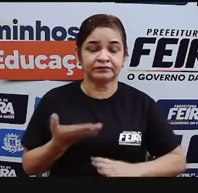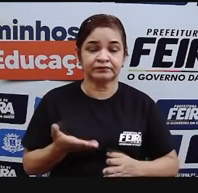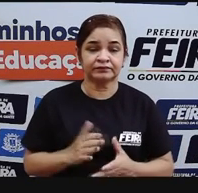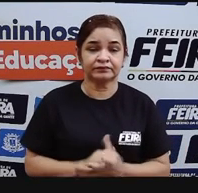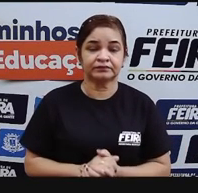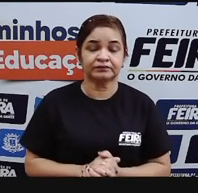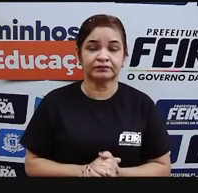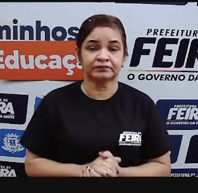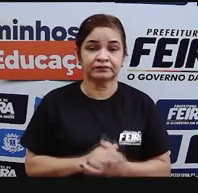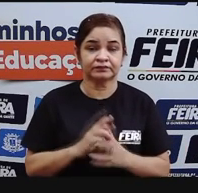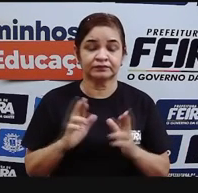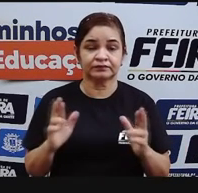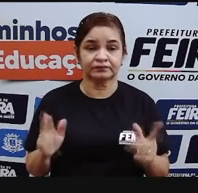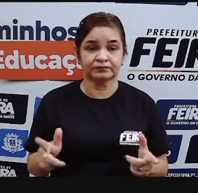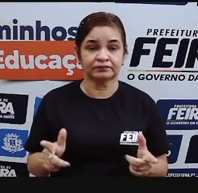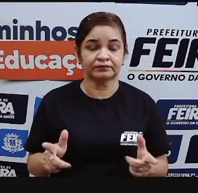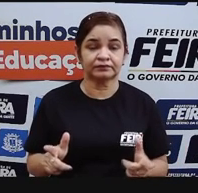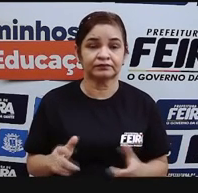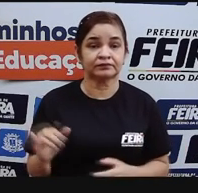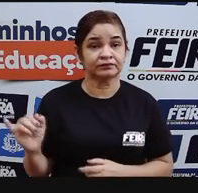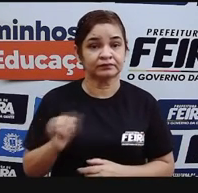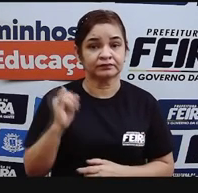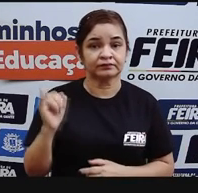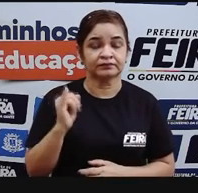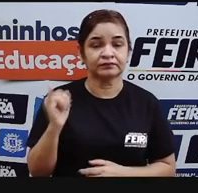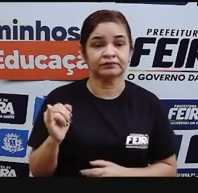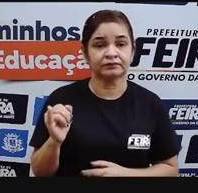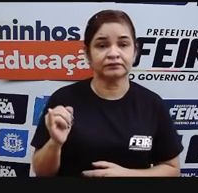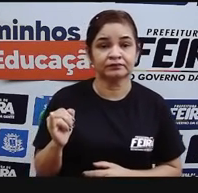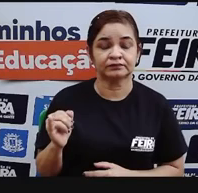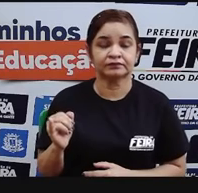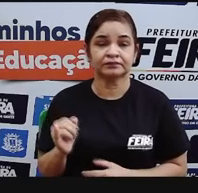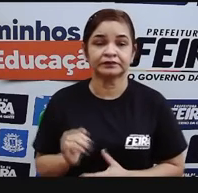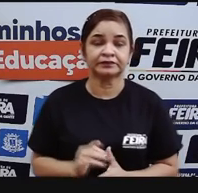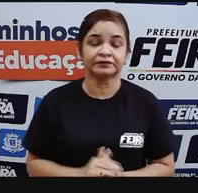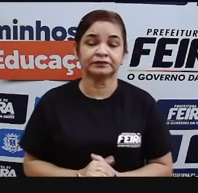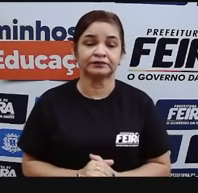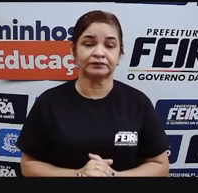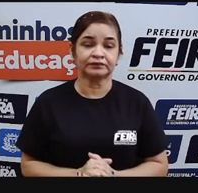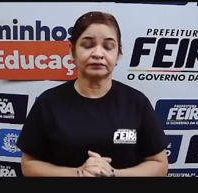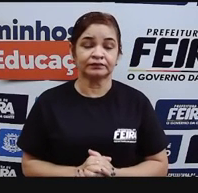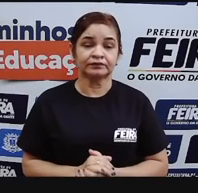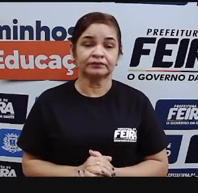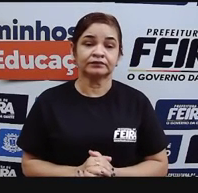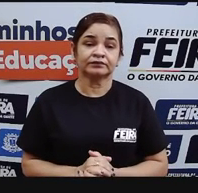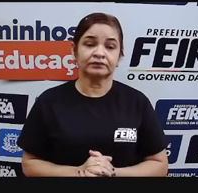Então, essa é a diferença básica entre estupro e assédio sexual.